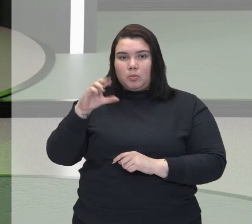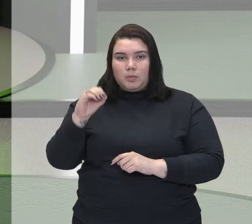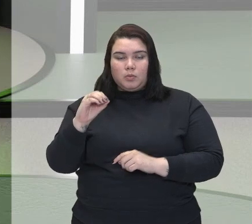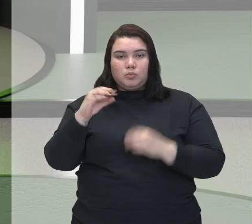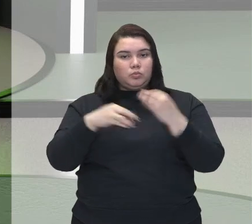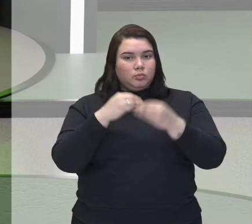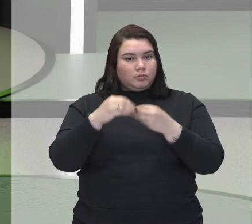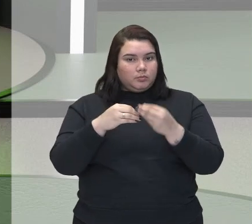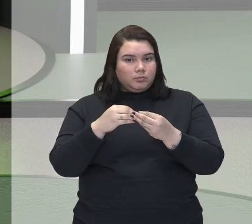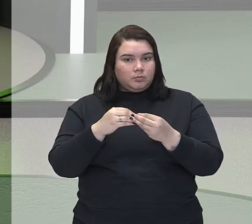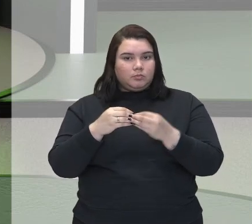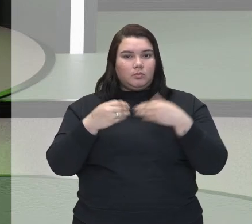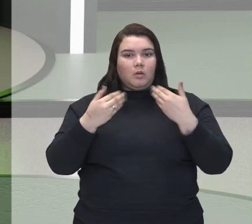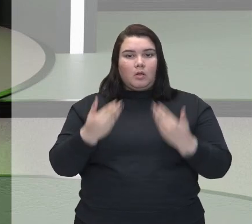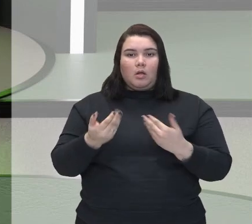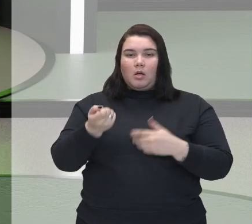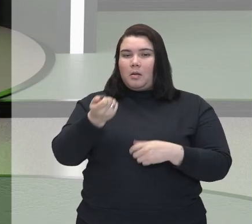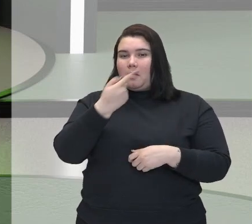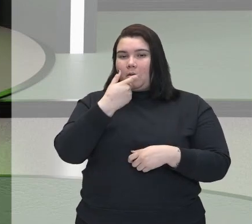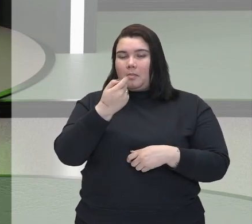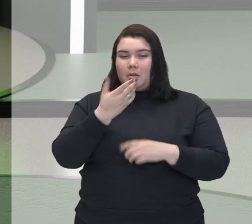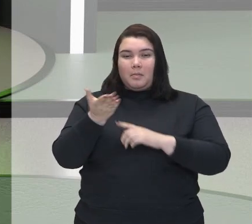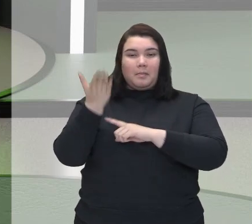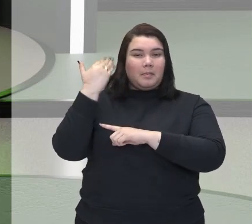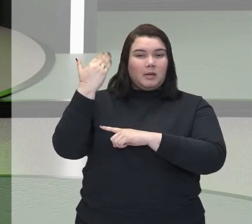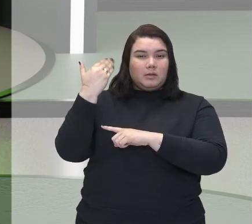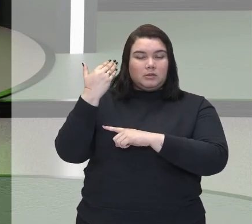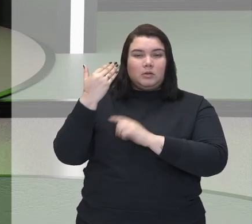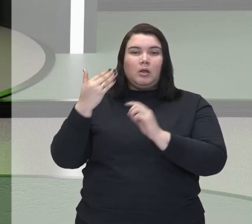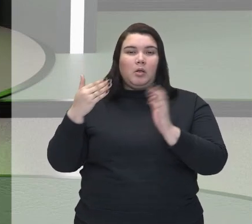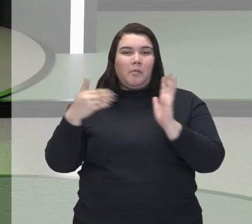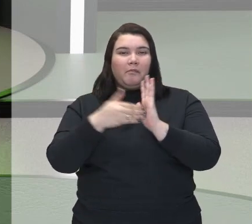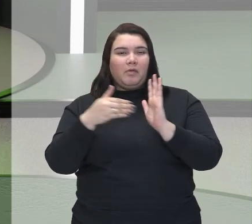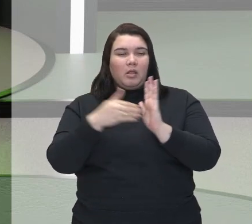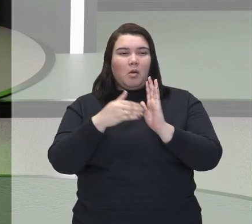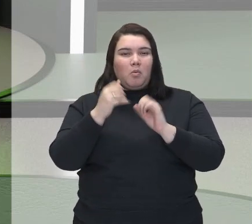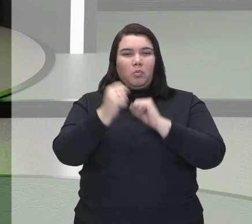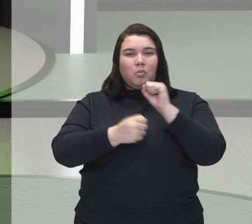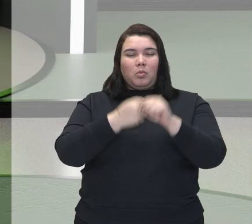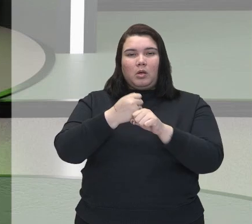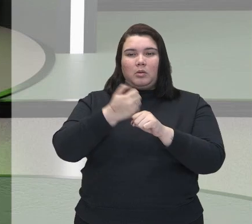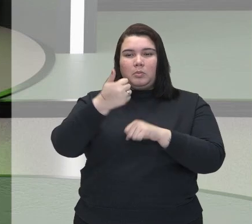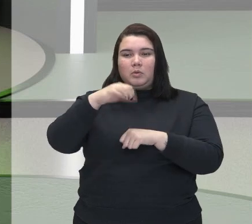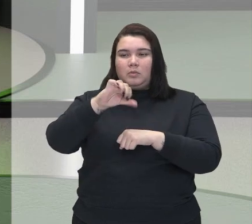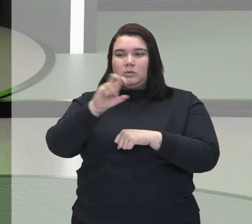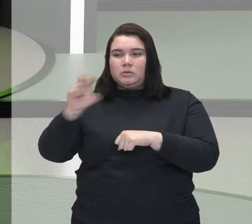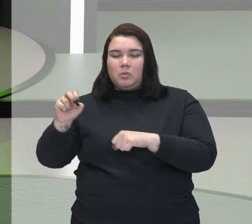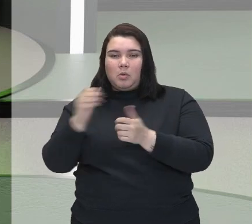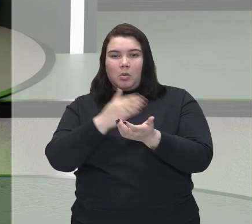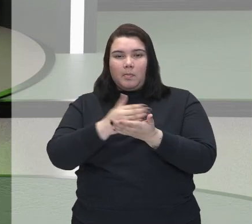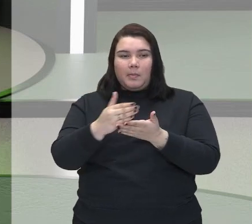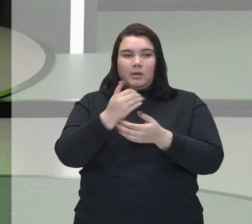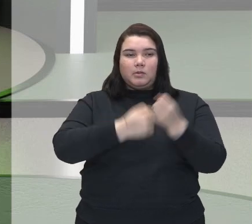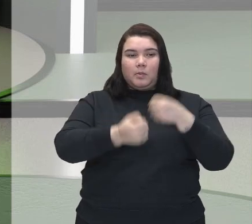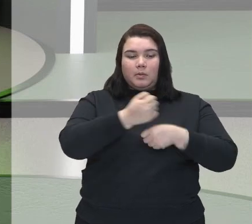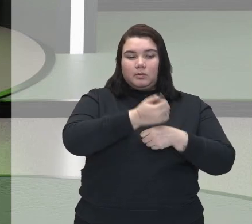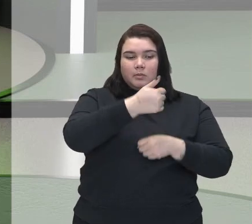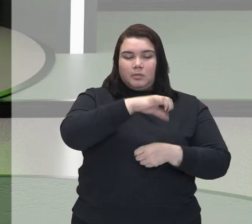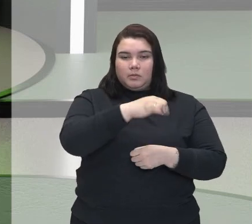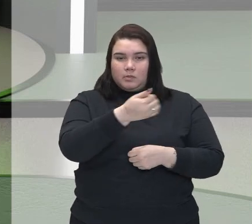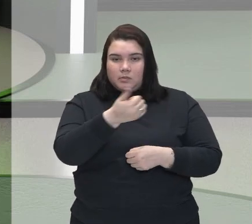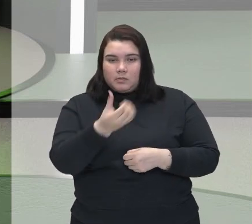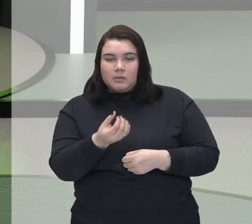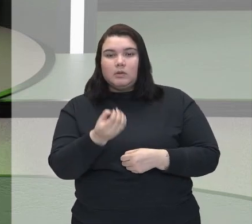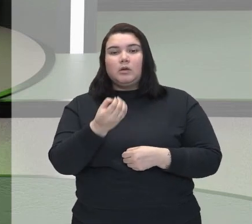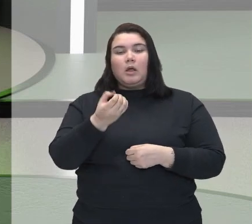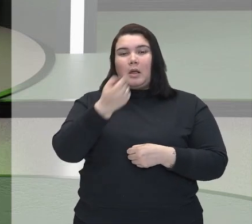racêmica. Foi um remédio na época final da década de 50 para a década de 60. Ele foi um remédio muito, muito eficiente. Ele